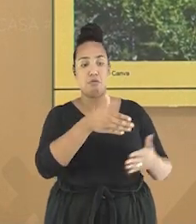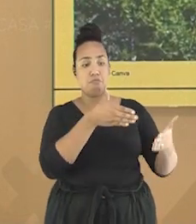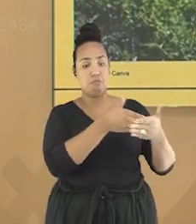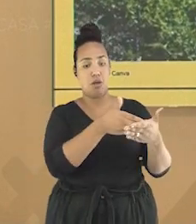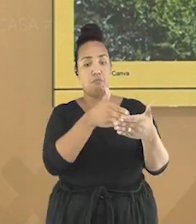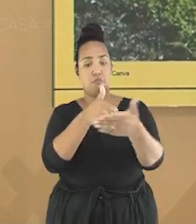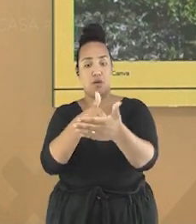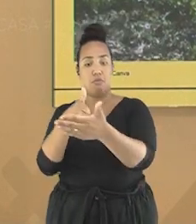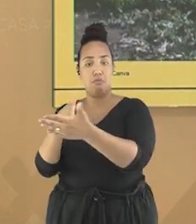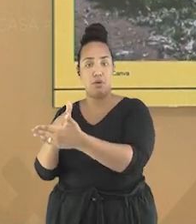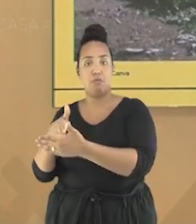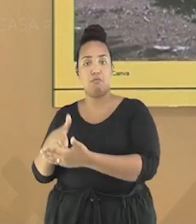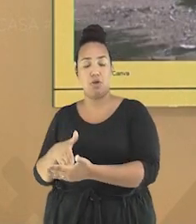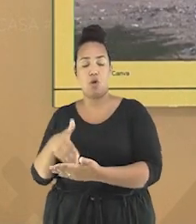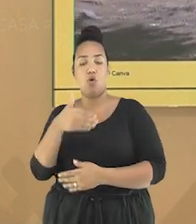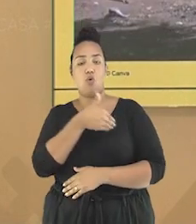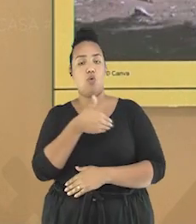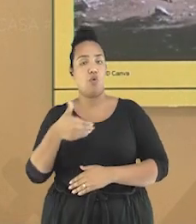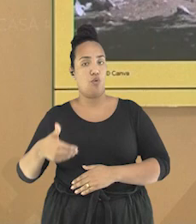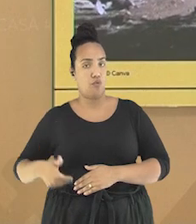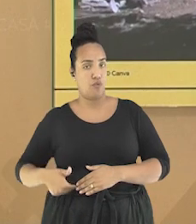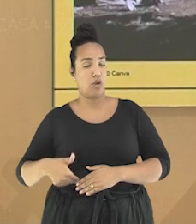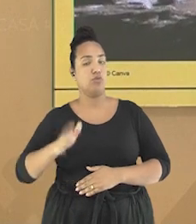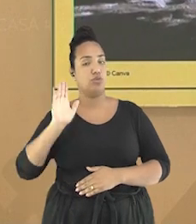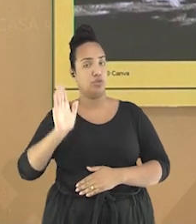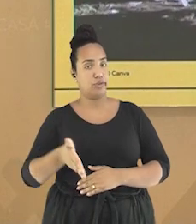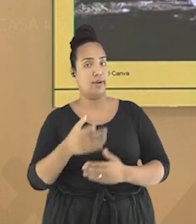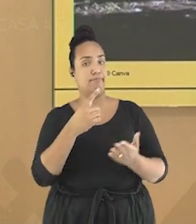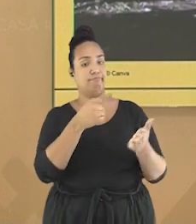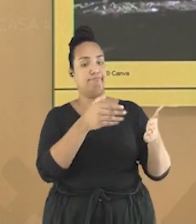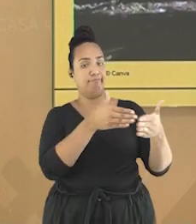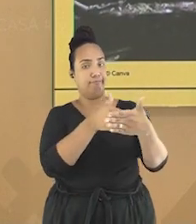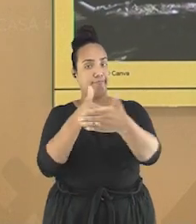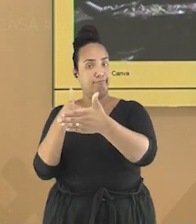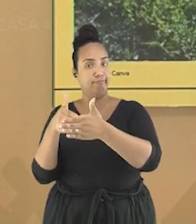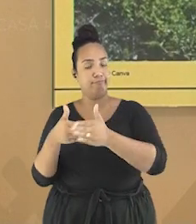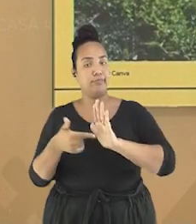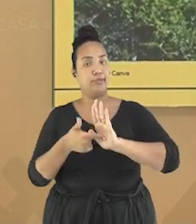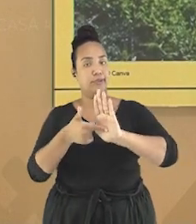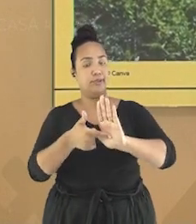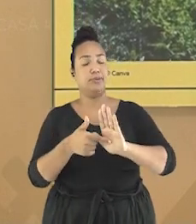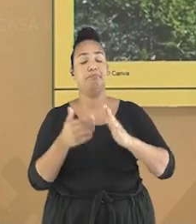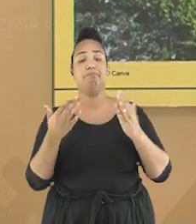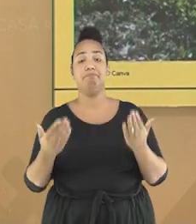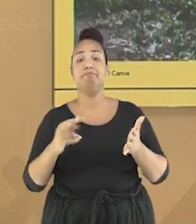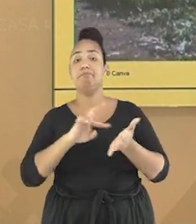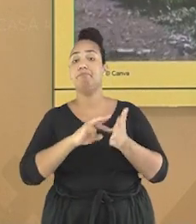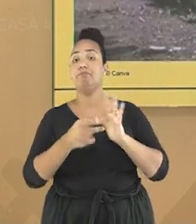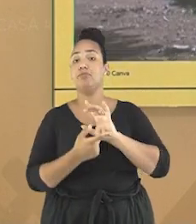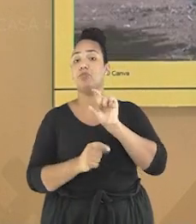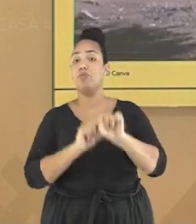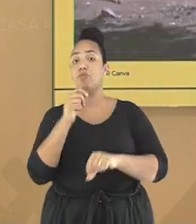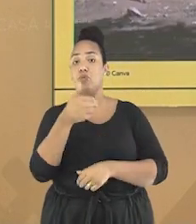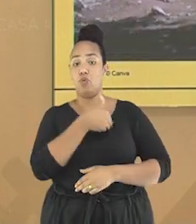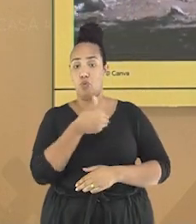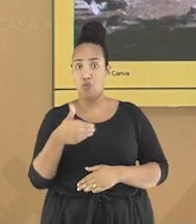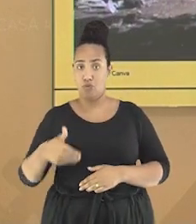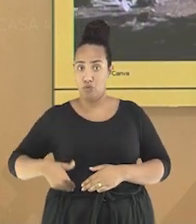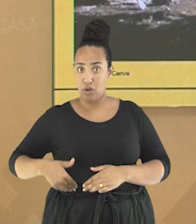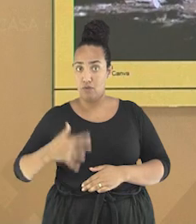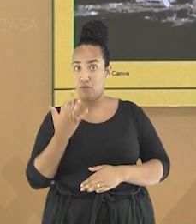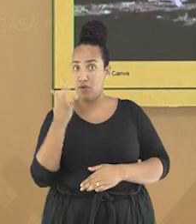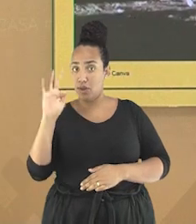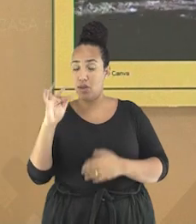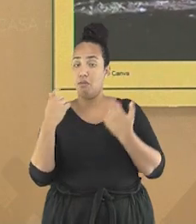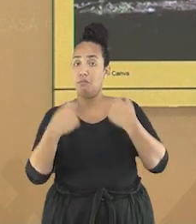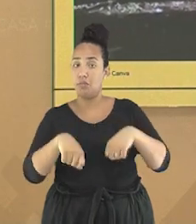pelo Estado brasileiro. Isso quer dizer que o Estado brasileiro tem a obrigação de proteger